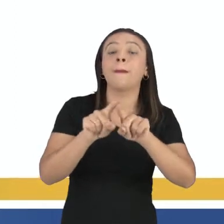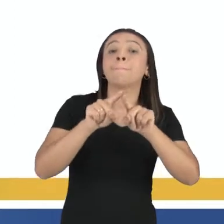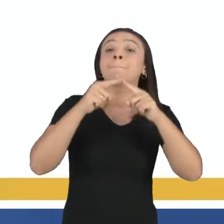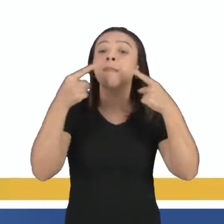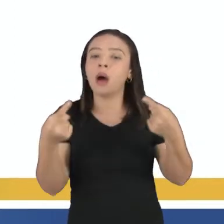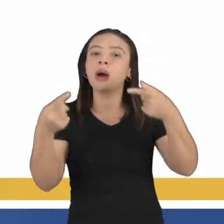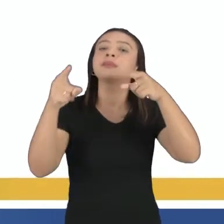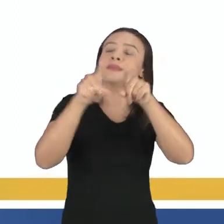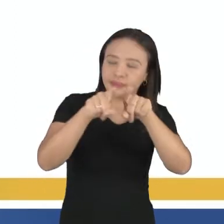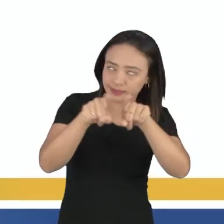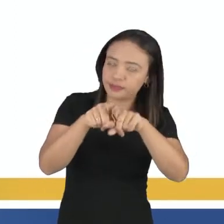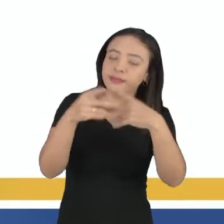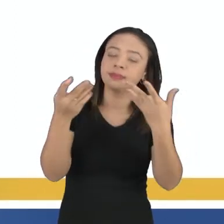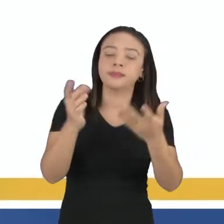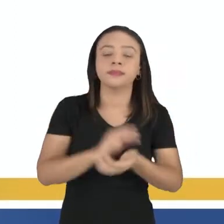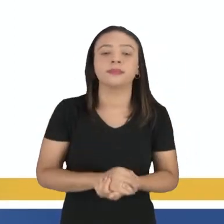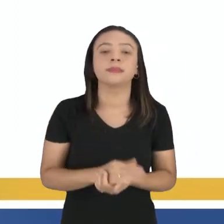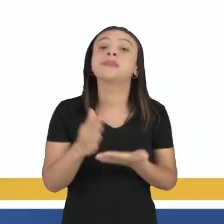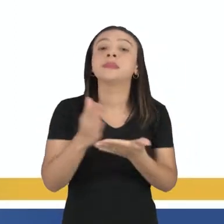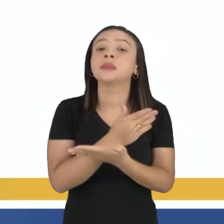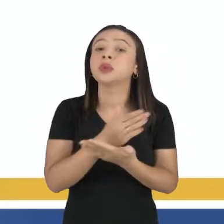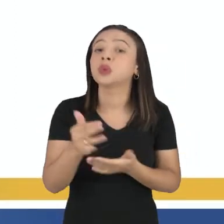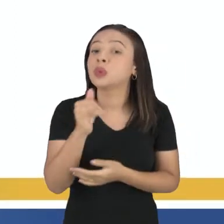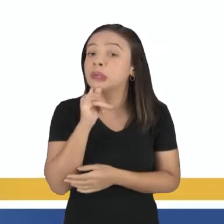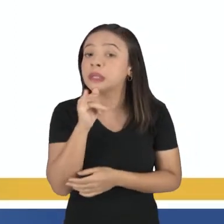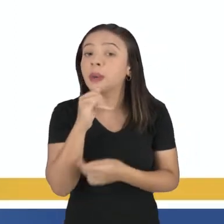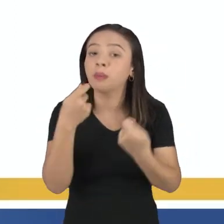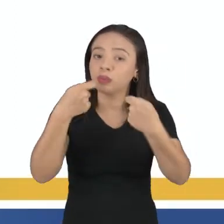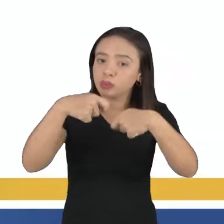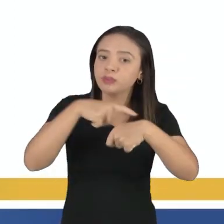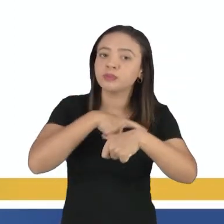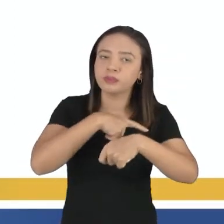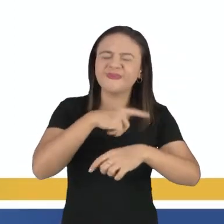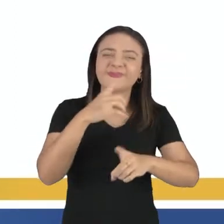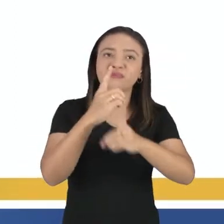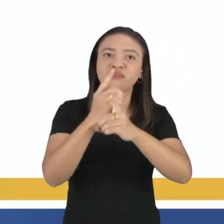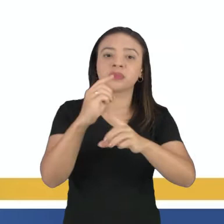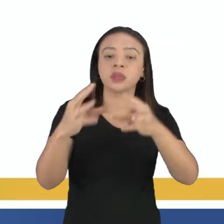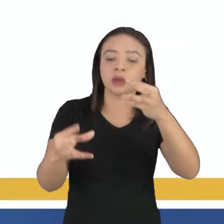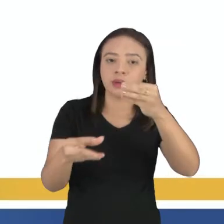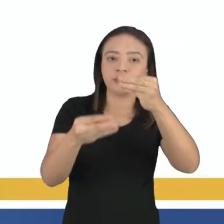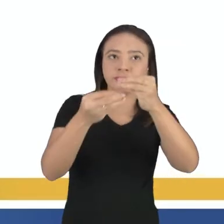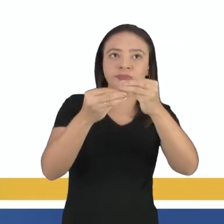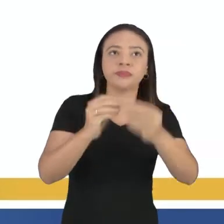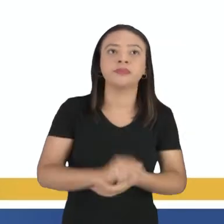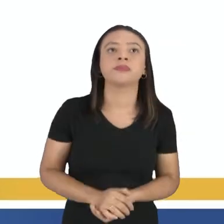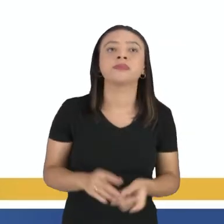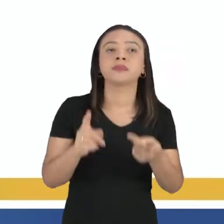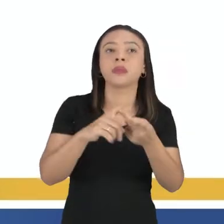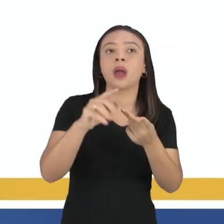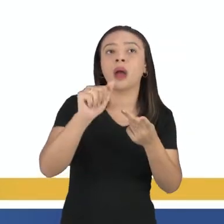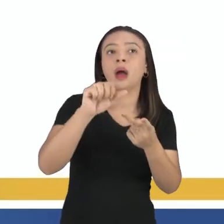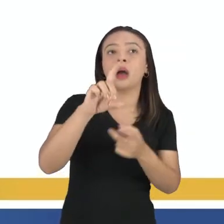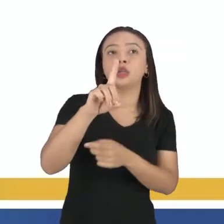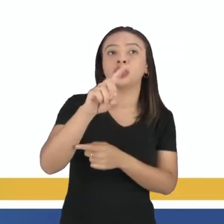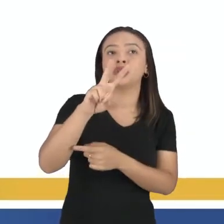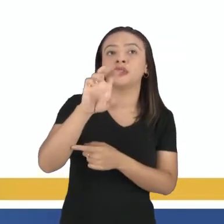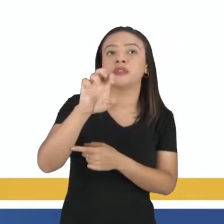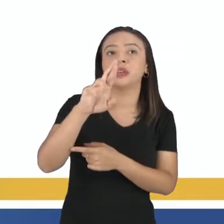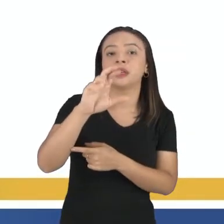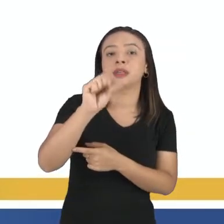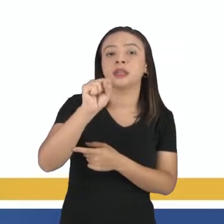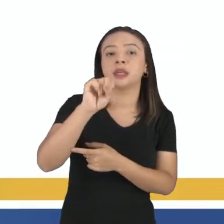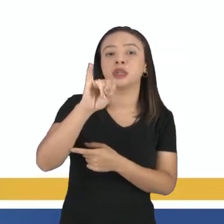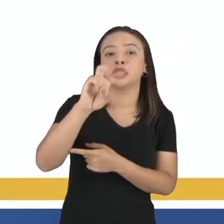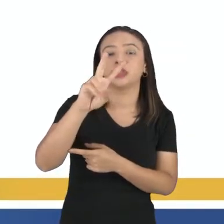certo? Então, esses são alguns exemplos aí que nós temos de aditiva, né? E de adversativa, nós temos o mas,